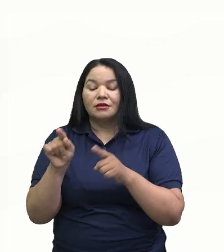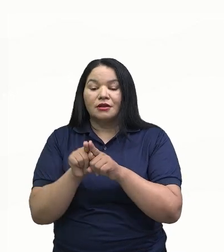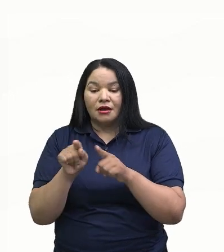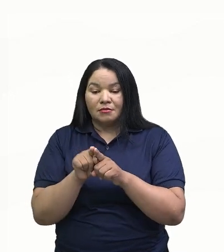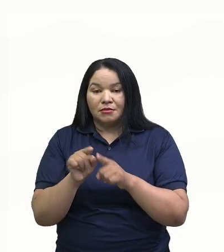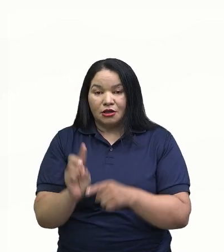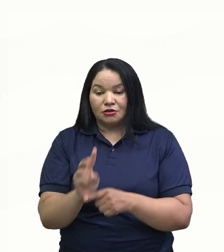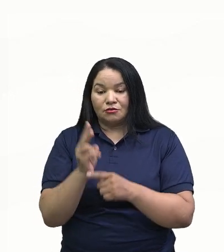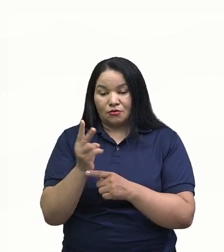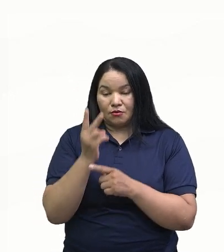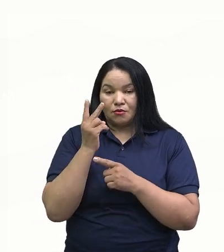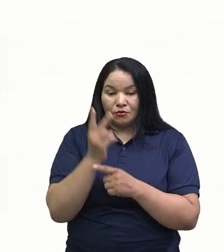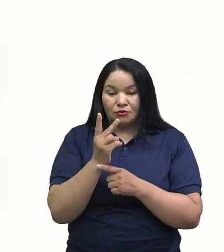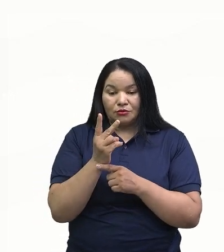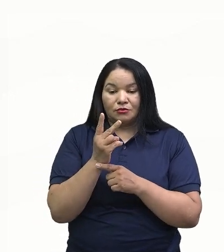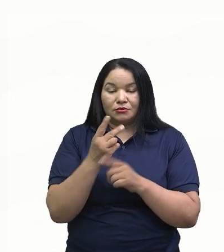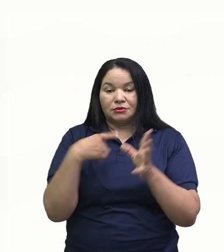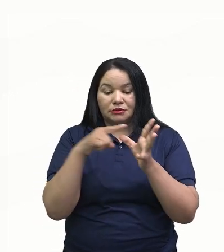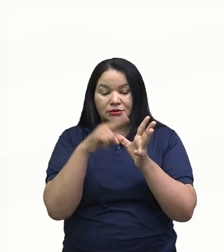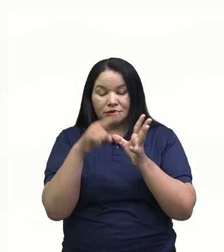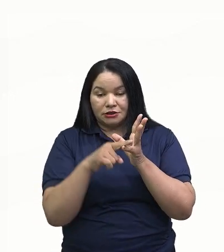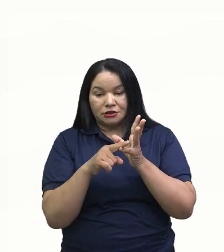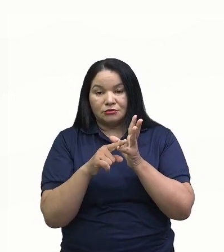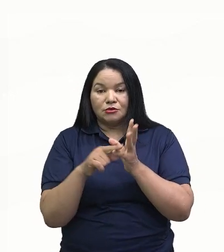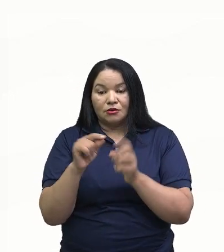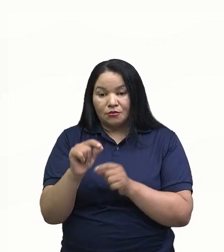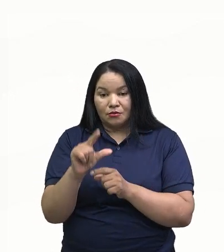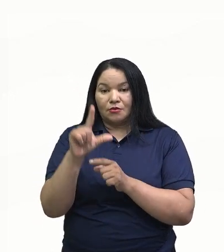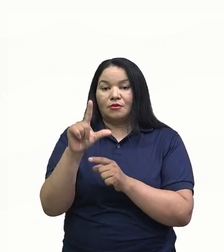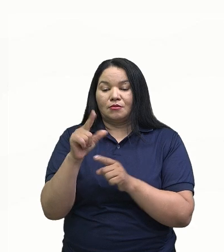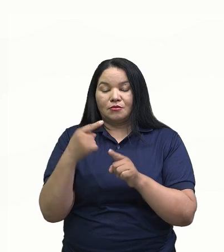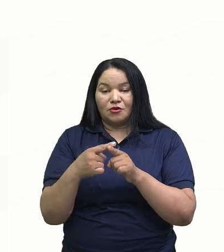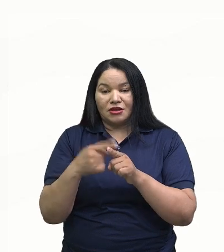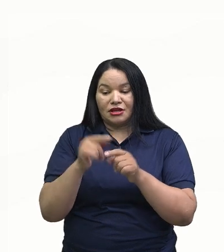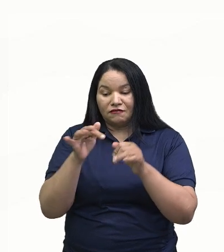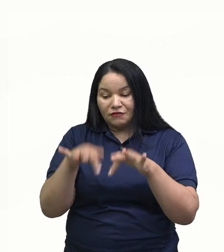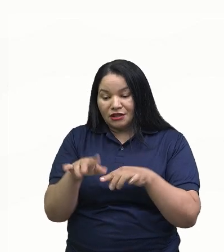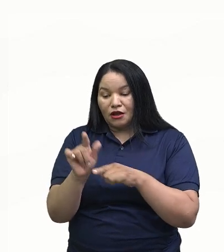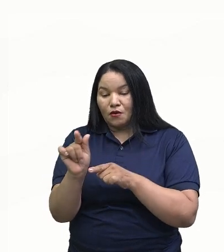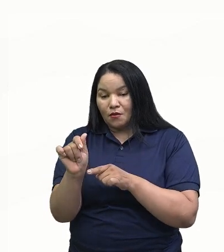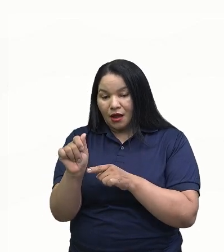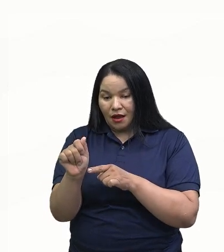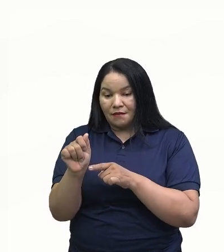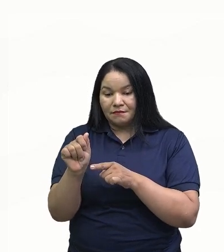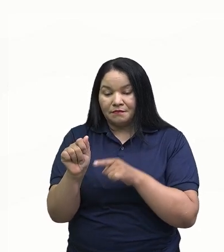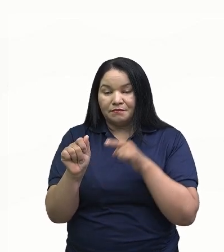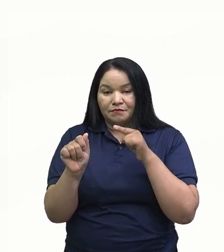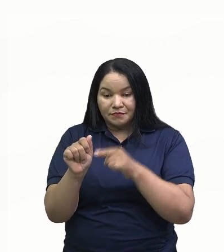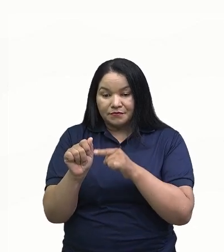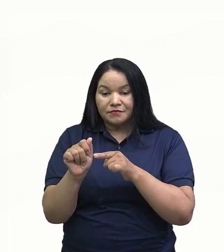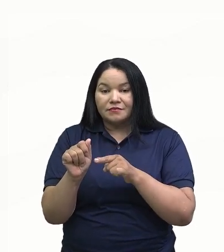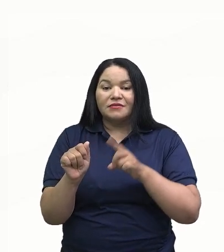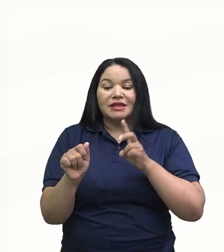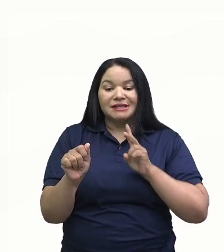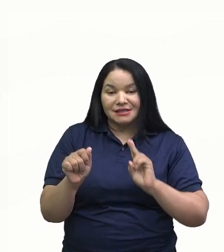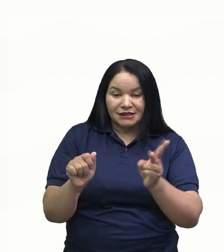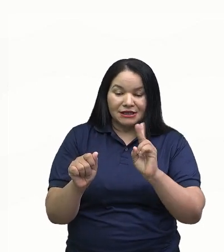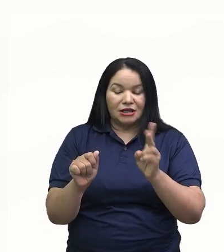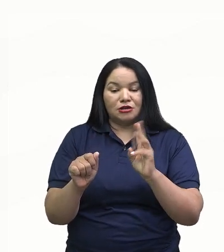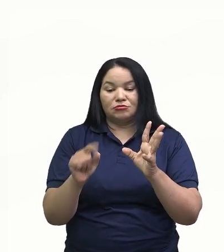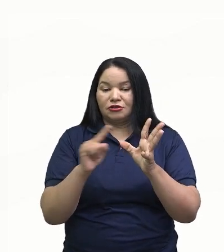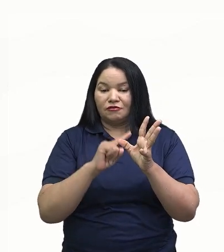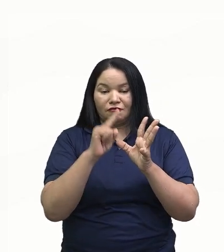ditongos crescentes. Tá? Por quê? Porque termina com o A. E o A, ele sempre será uma